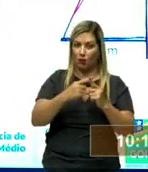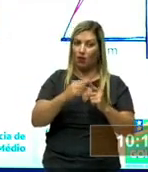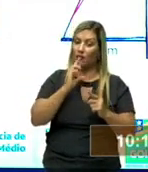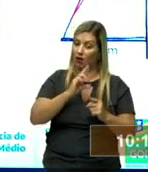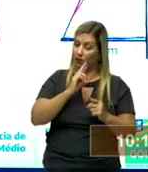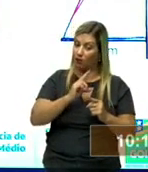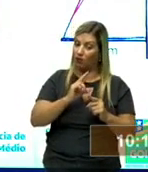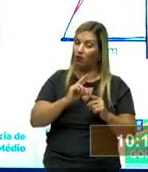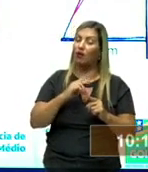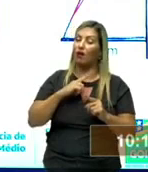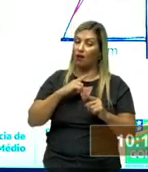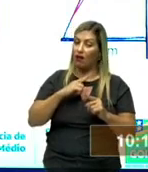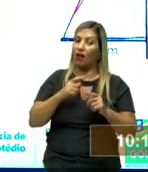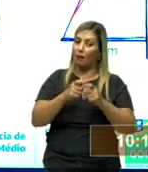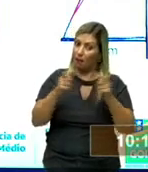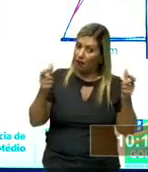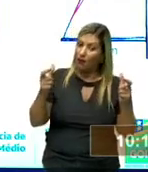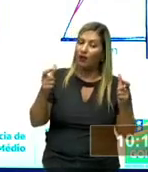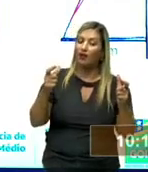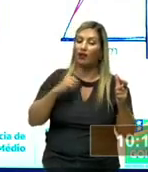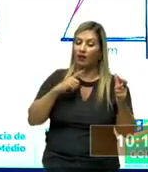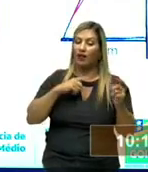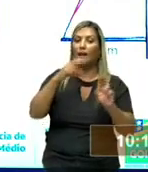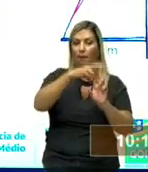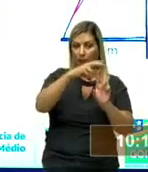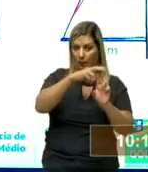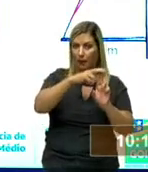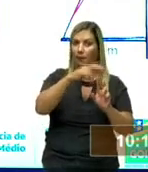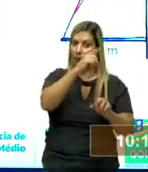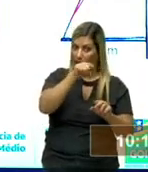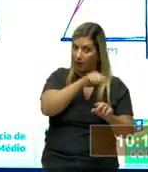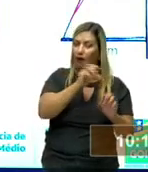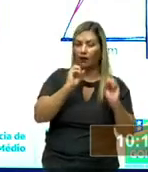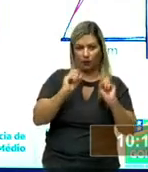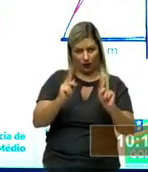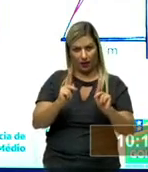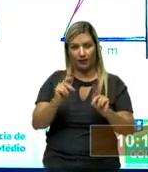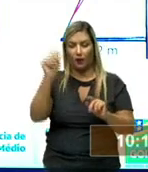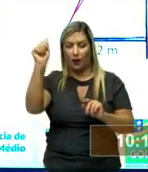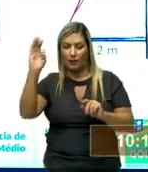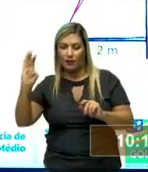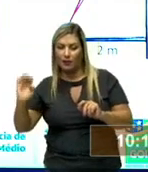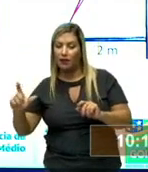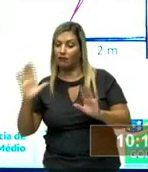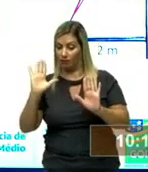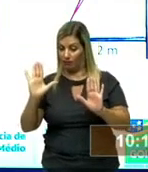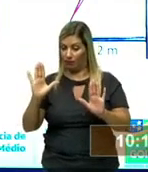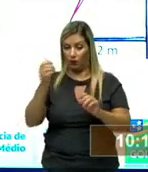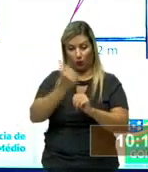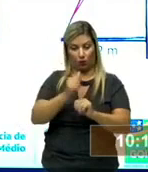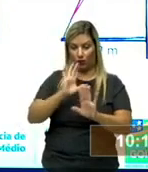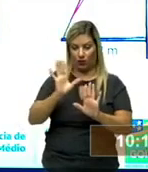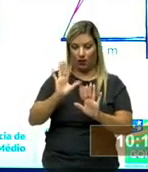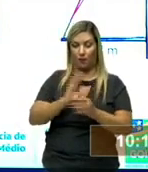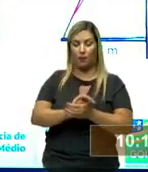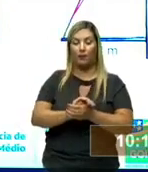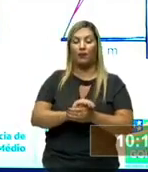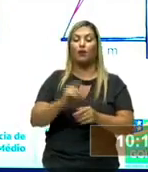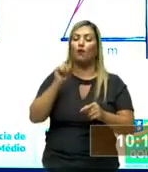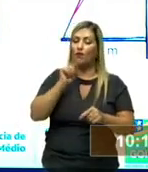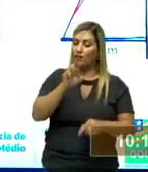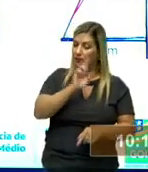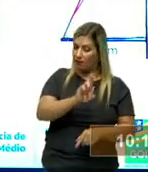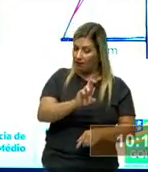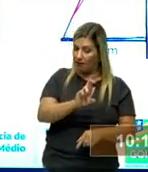alternativas aqui ó até a maioria delas tenho pique para o marcar então não vou substituir ainda vezes o